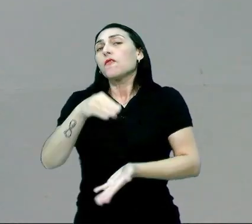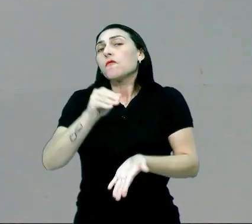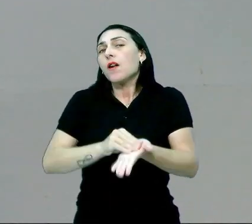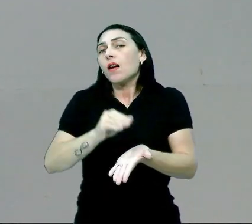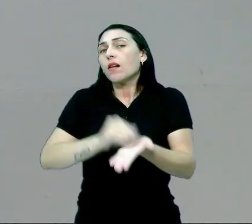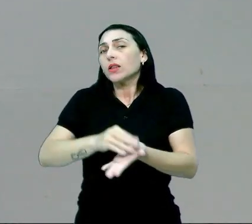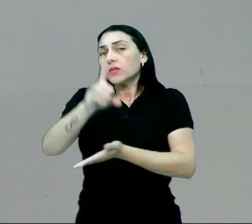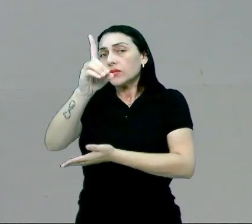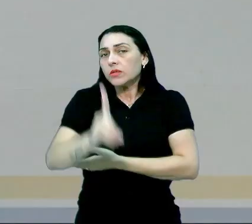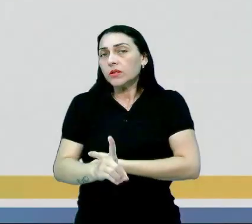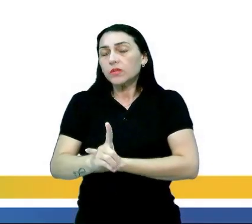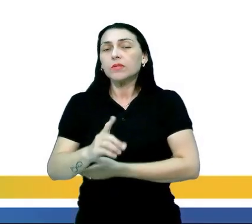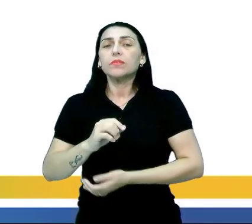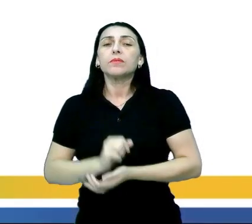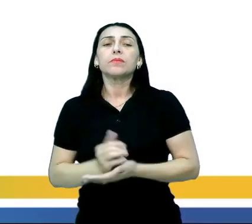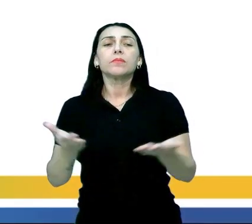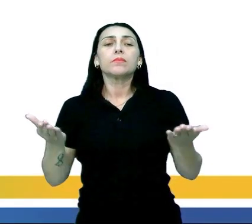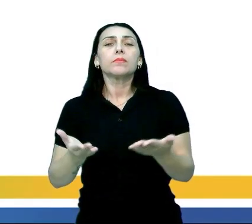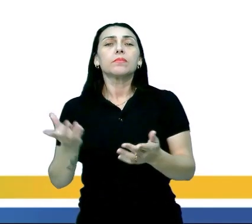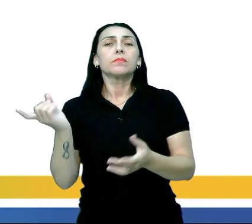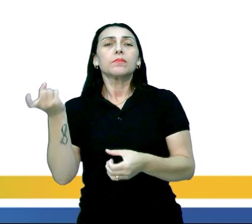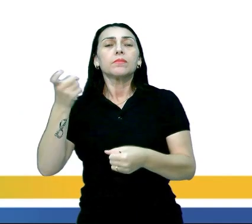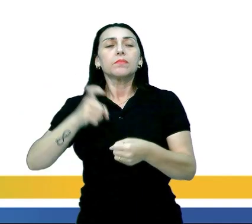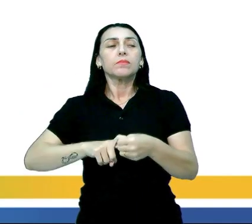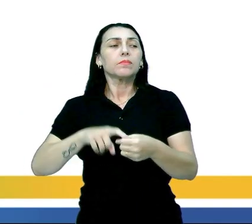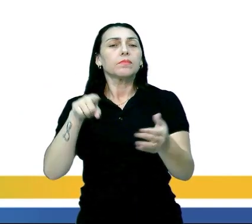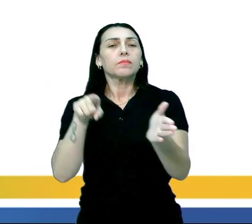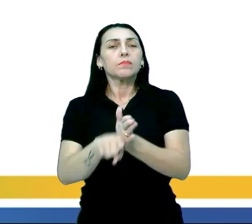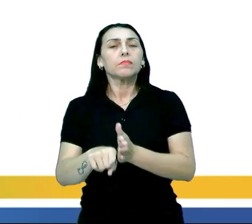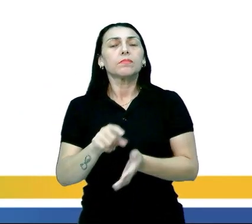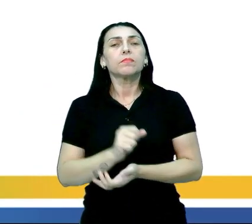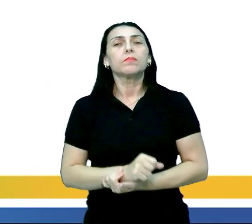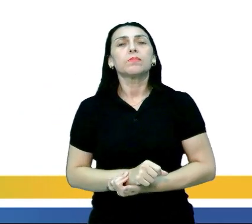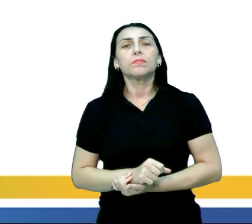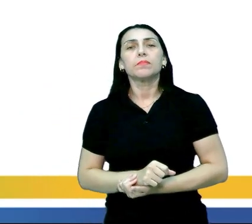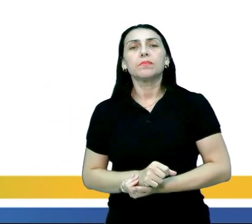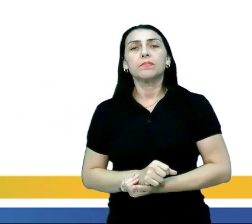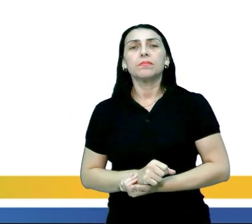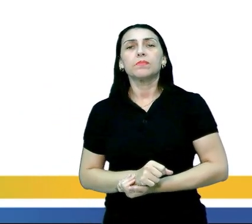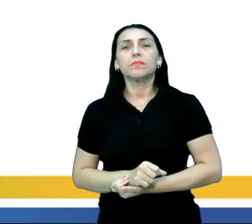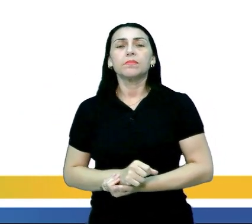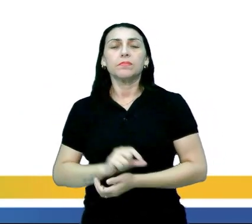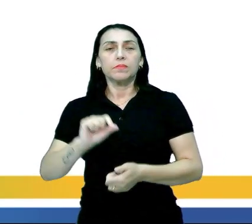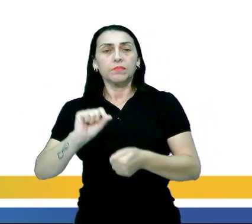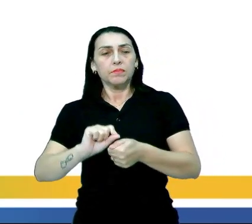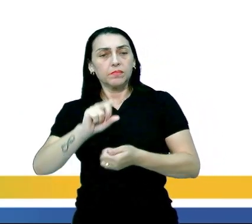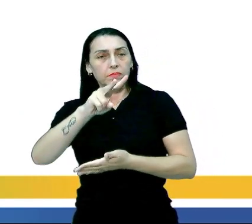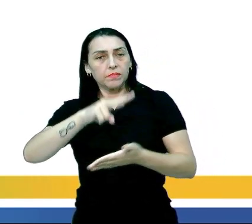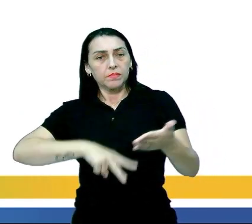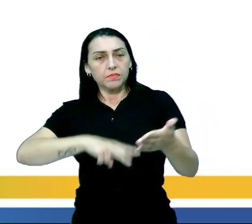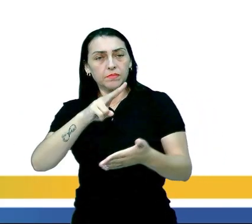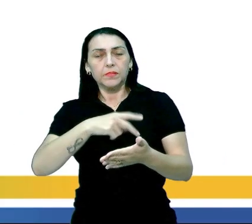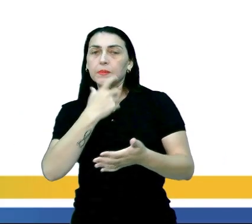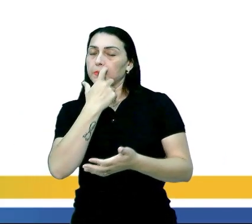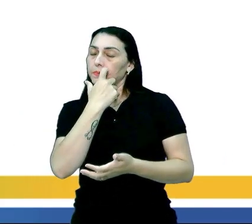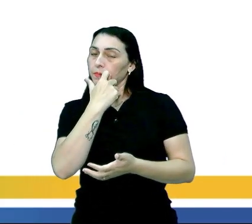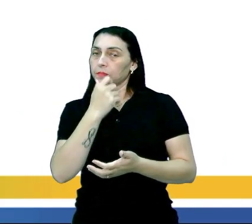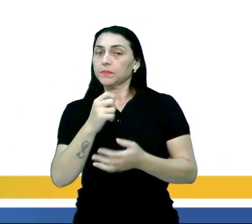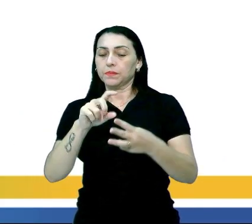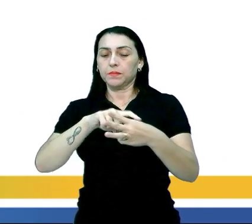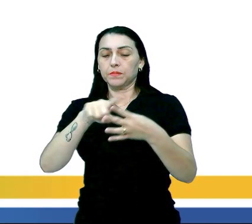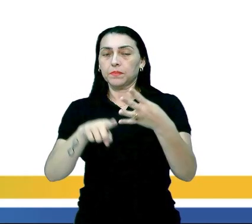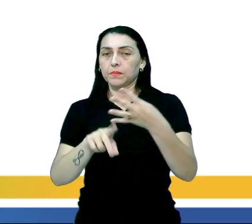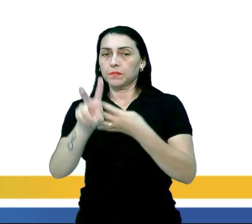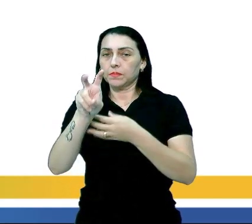todos vocês. Agora nós vamos retornar para a questão, fazer a leitura do comando e das